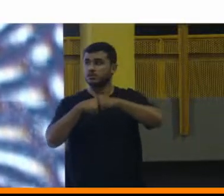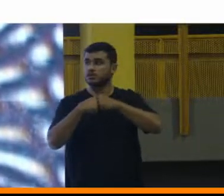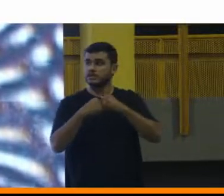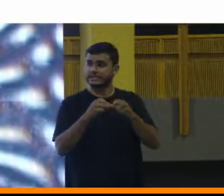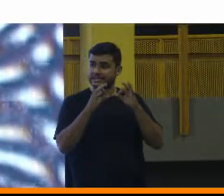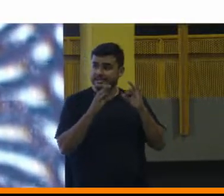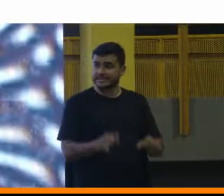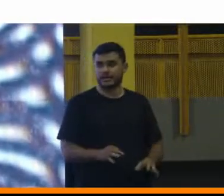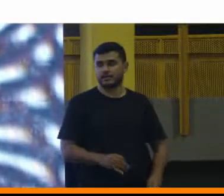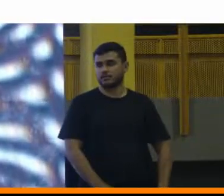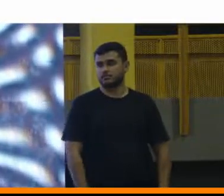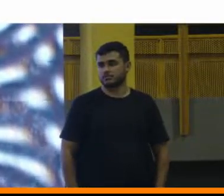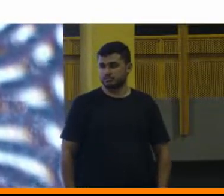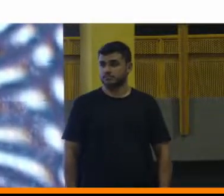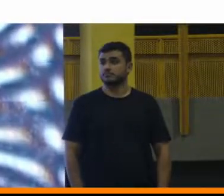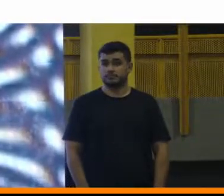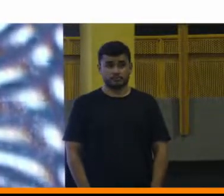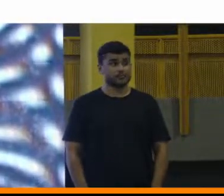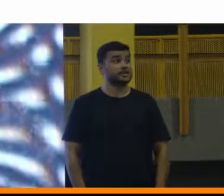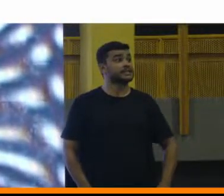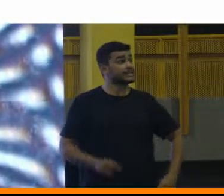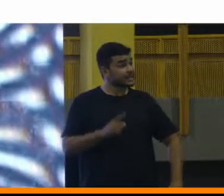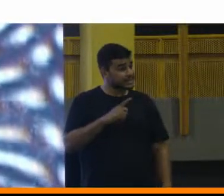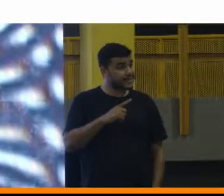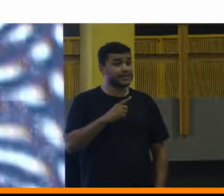Como é que você tem tanta certeza?